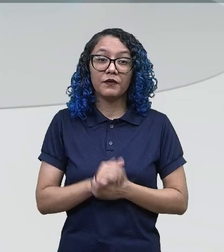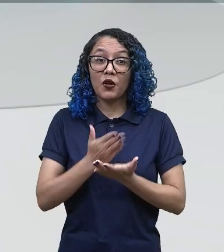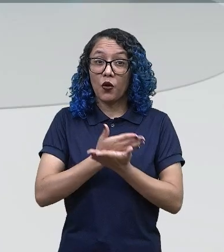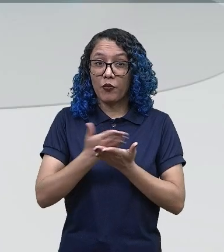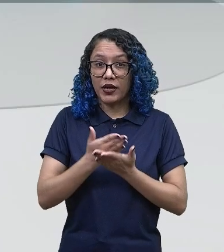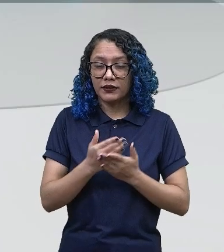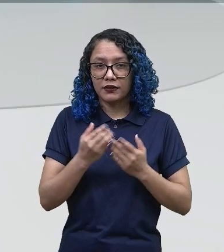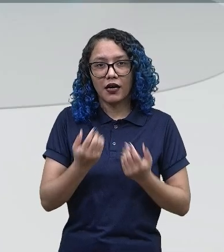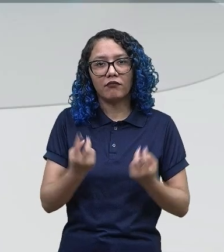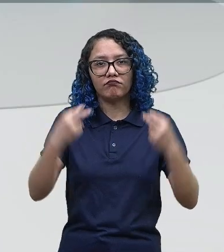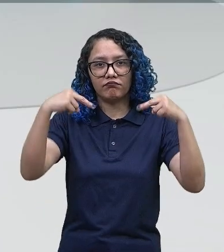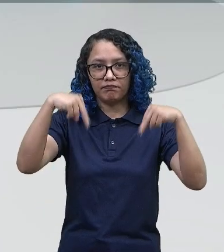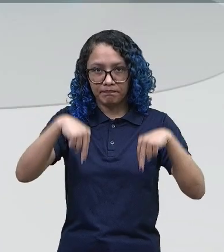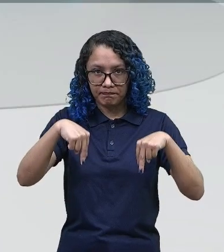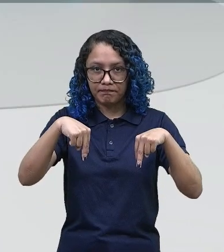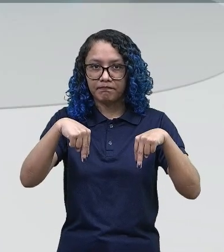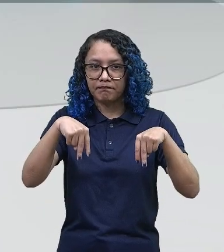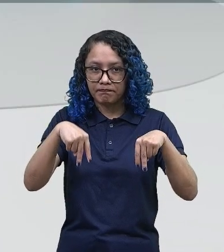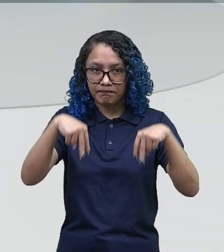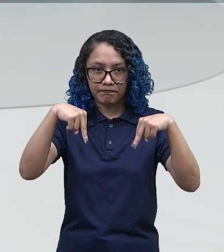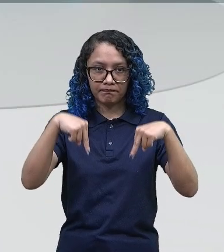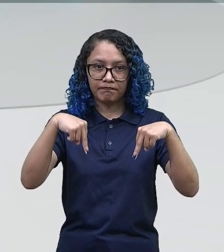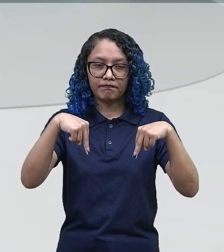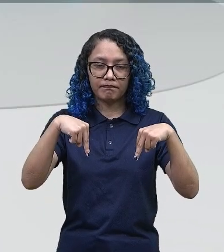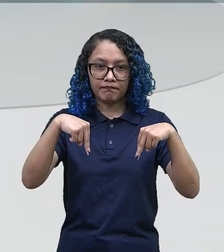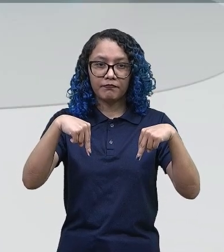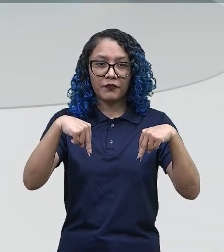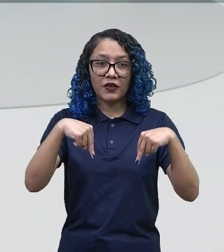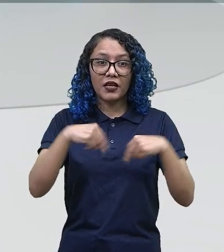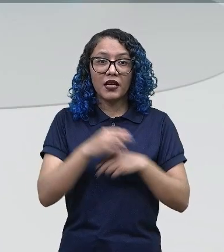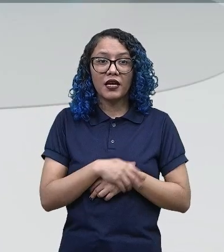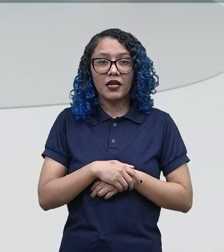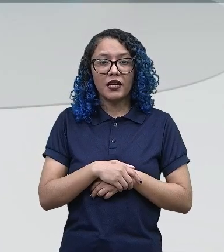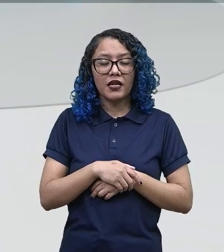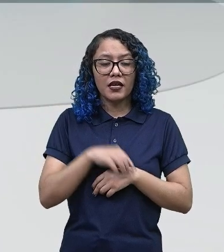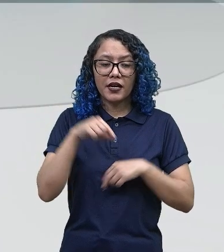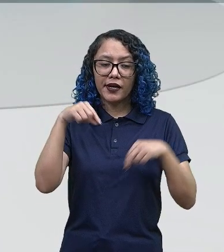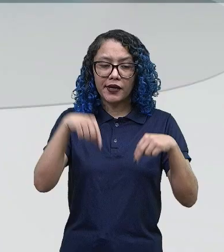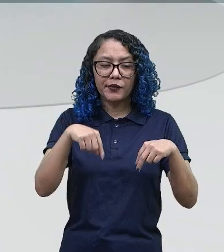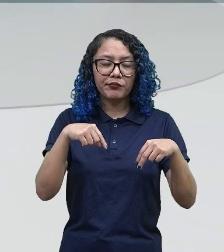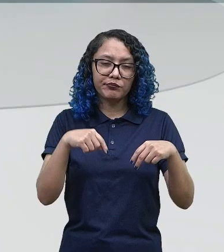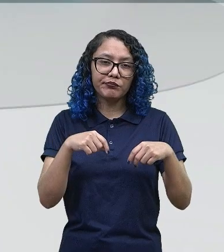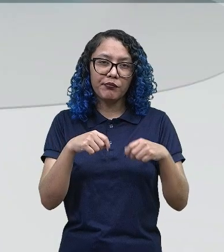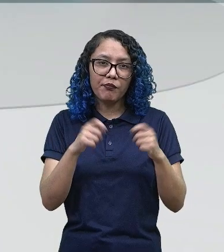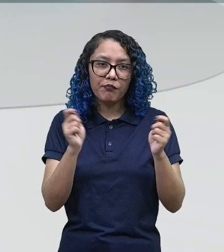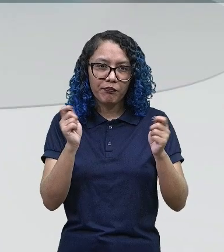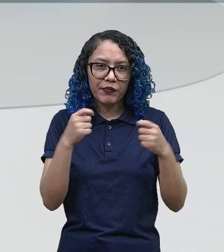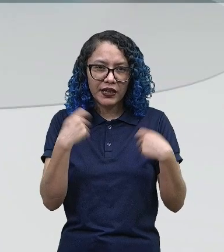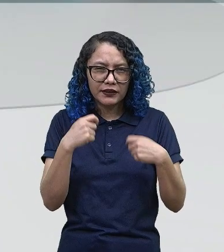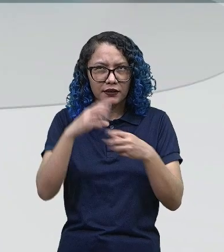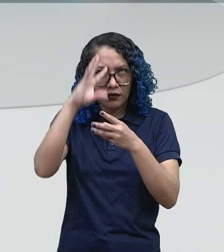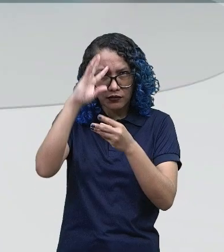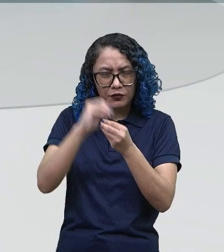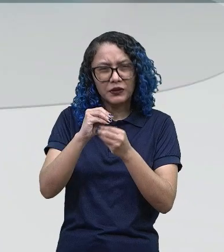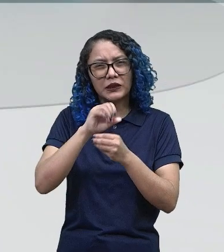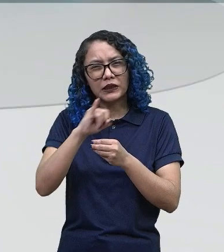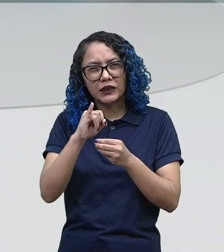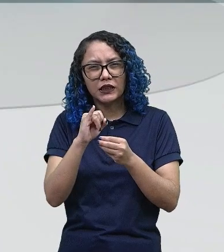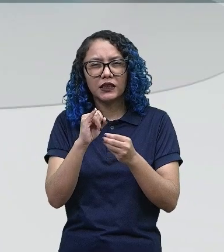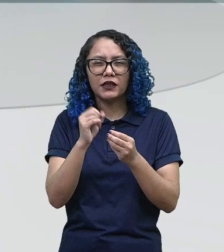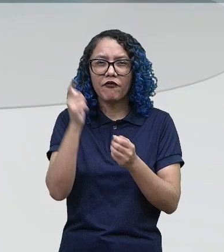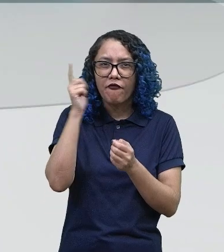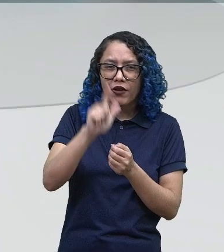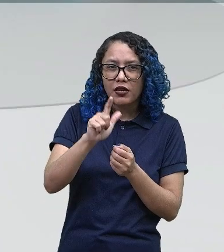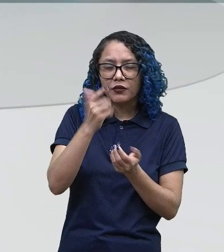pé. Cabe aos atletas reconhecer a derrota, vitória ou empate. As mulheres dessa etnia